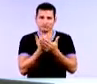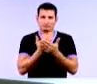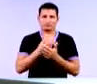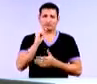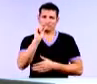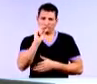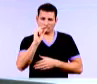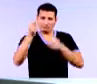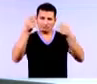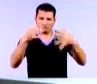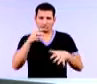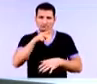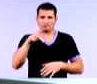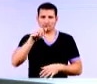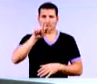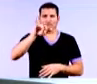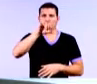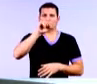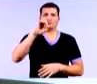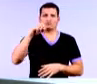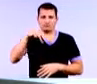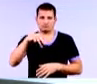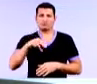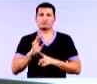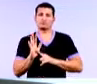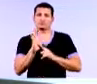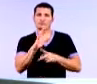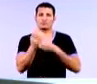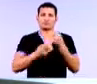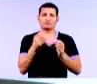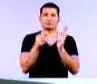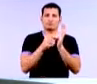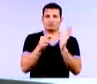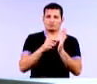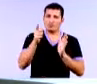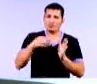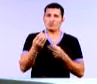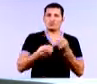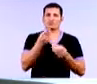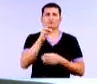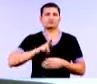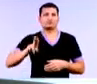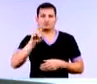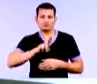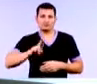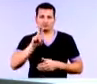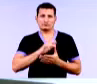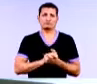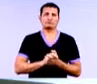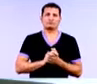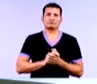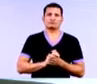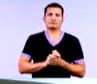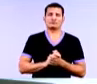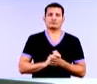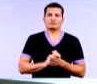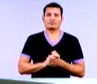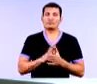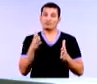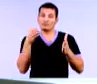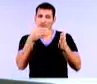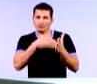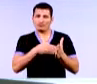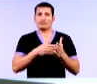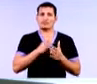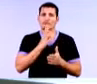mais sobre a ferramenta, vai demonstrar como essa ferramenta é e como vocês utilizam. Até lá, a gente vai conhecer